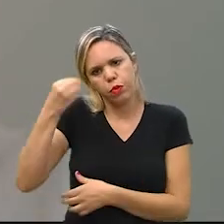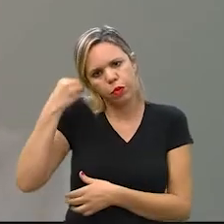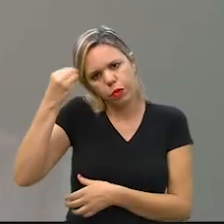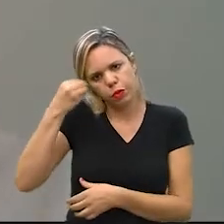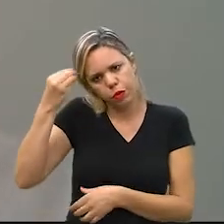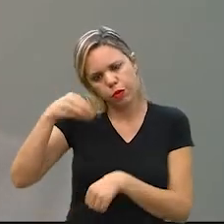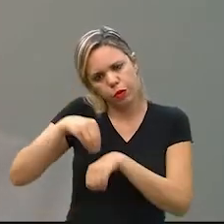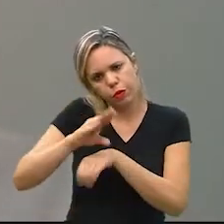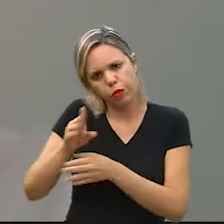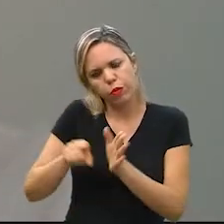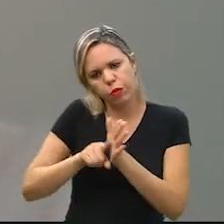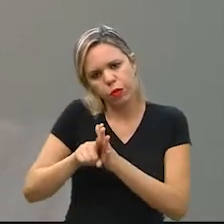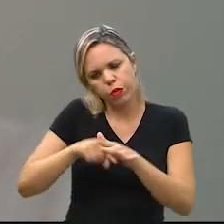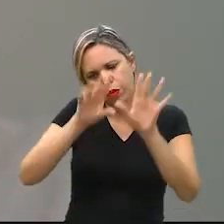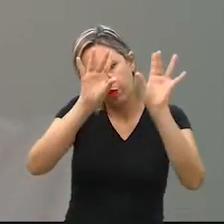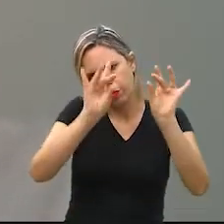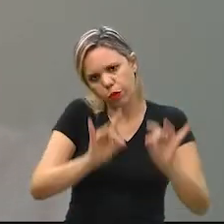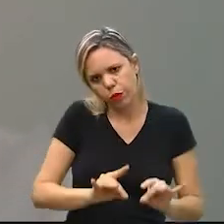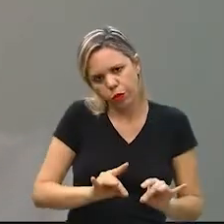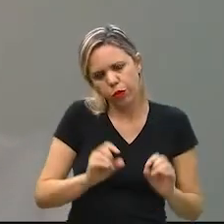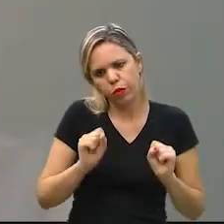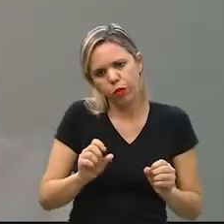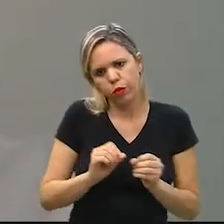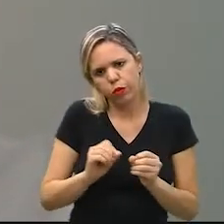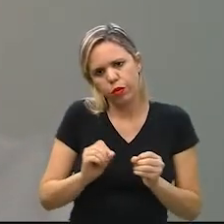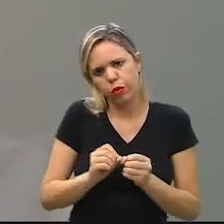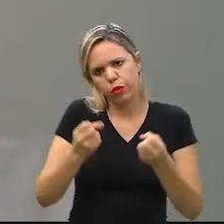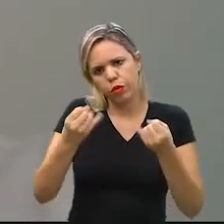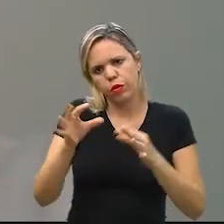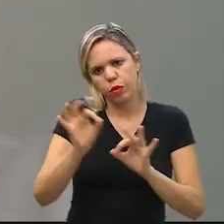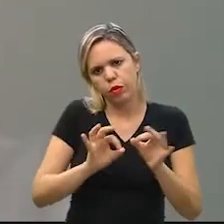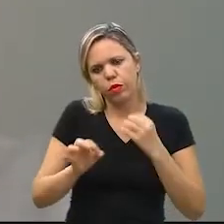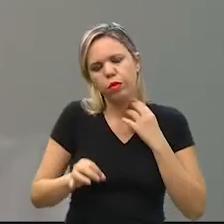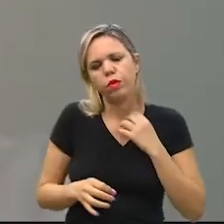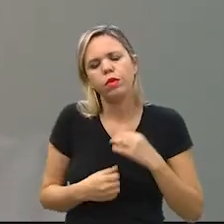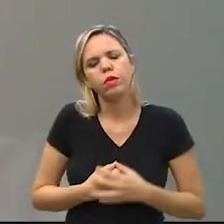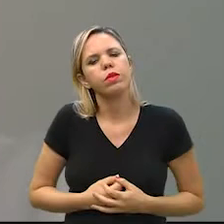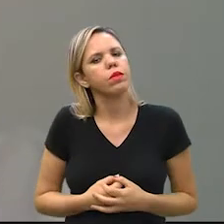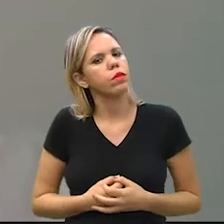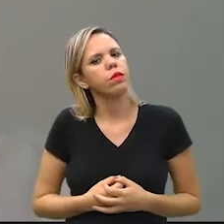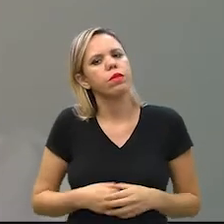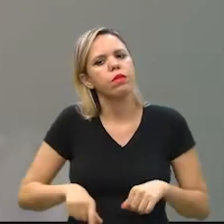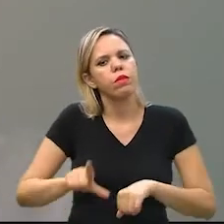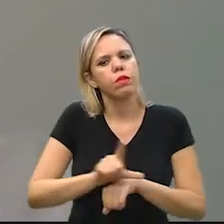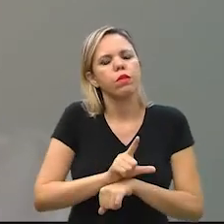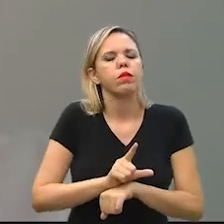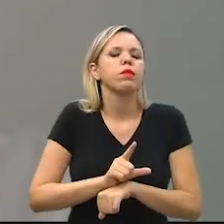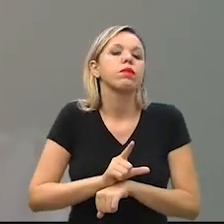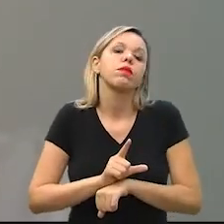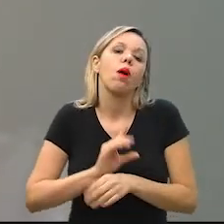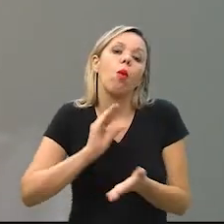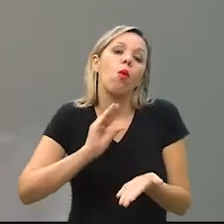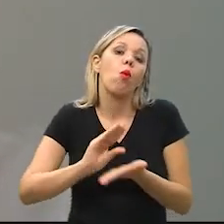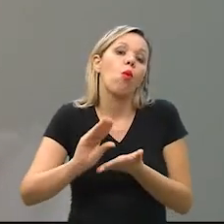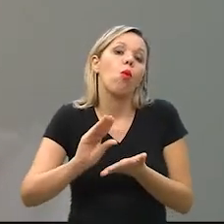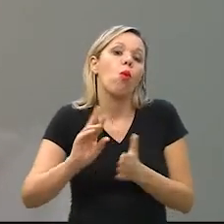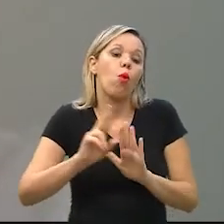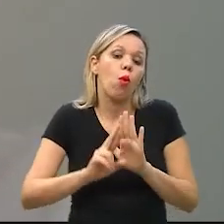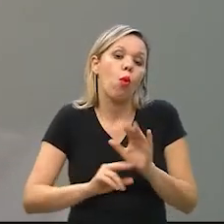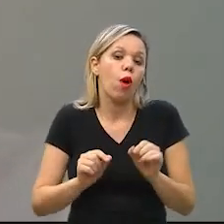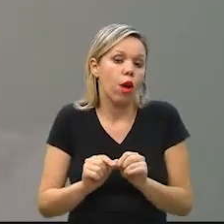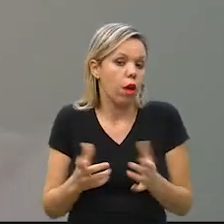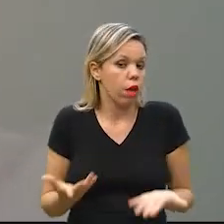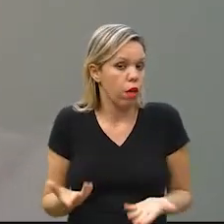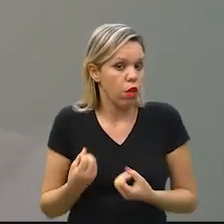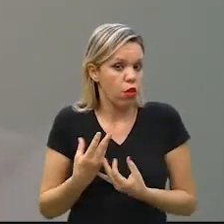dados mais detalhados para poder fazer a elaboração da lei de diretrizes orçamentários, porque ele tem